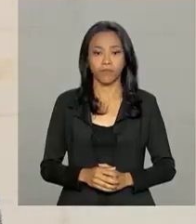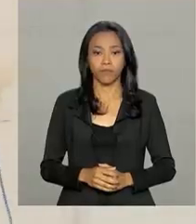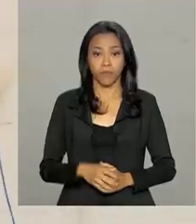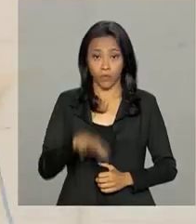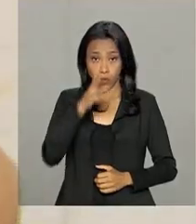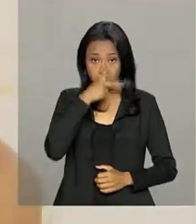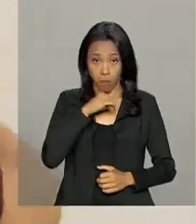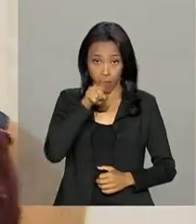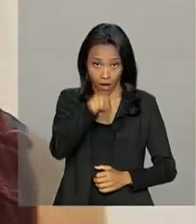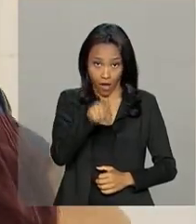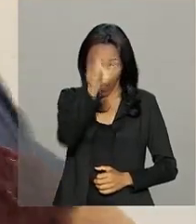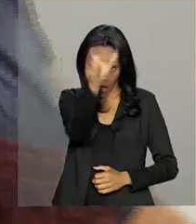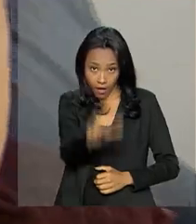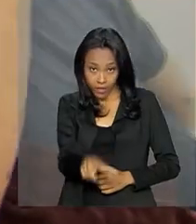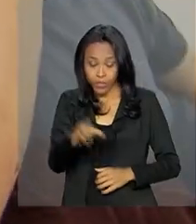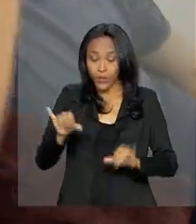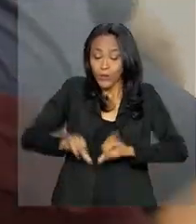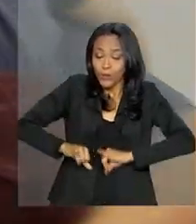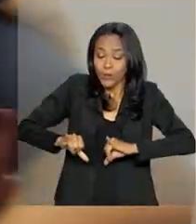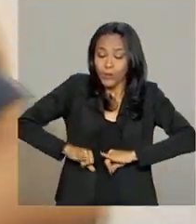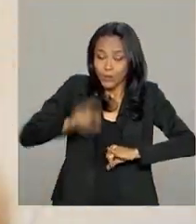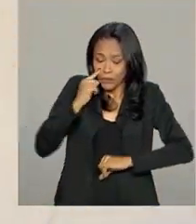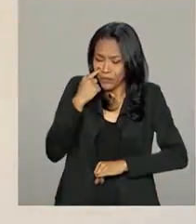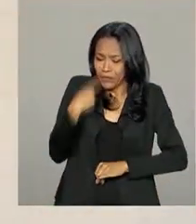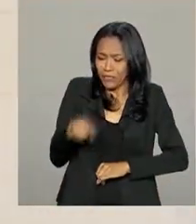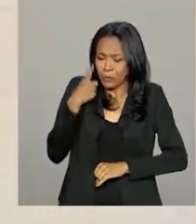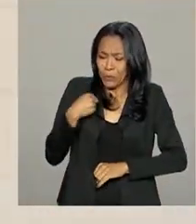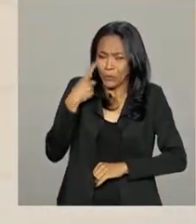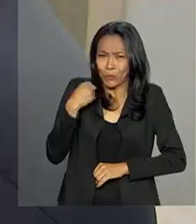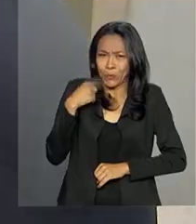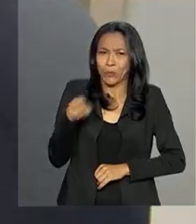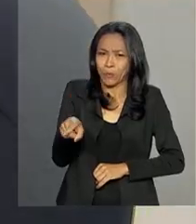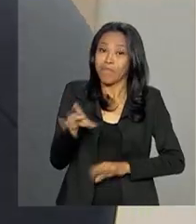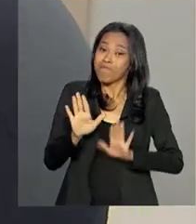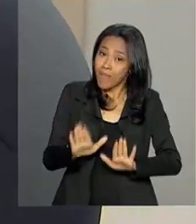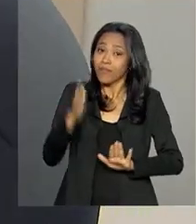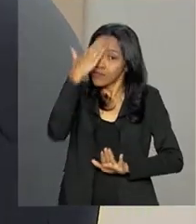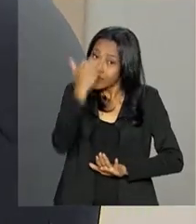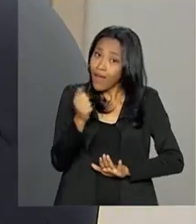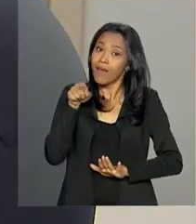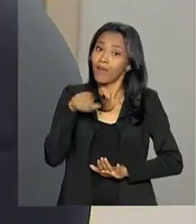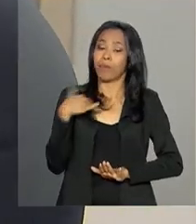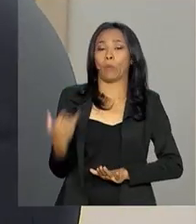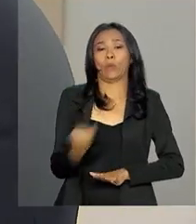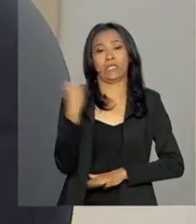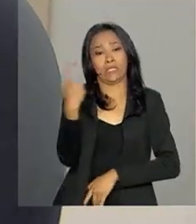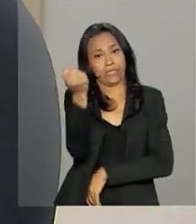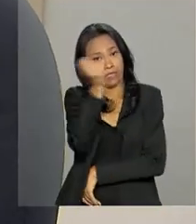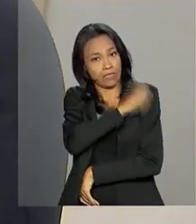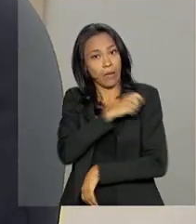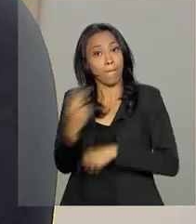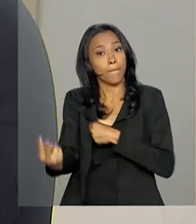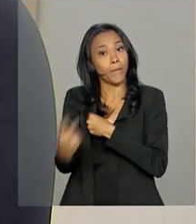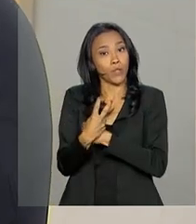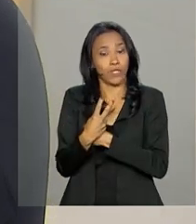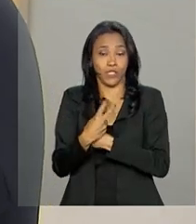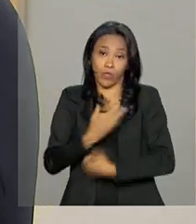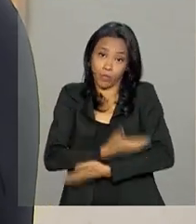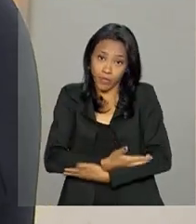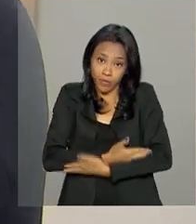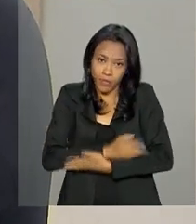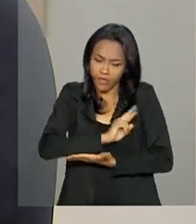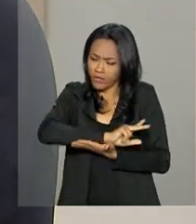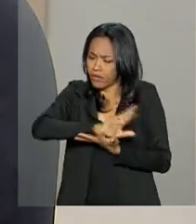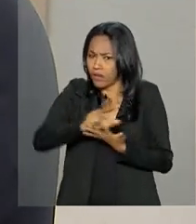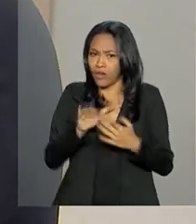O pai Pedro sofre com a picadinha que o filho recebeu, mas sabe a importância dela para proteger o bebê de